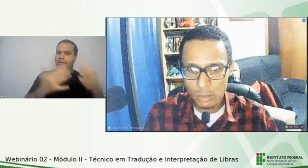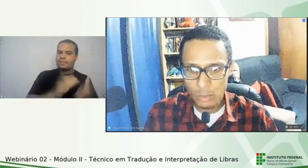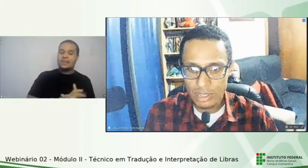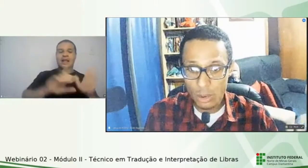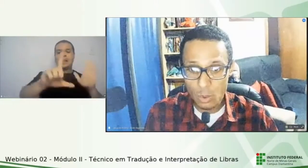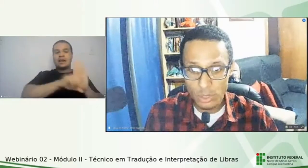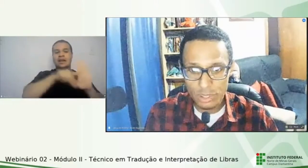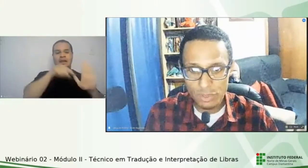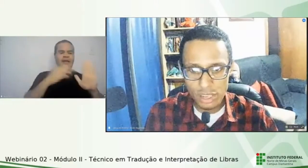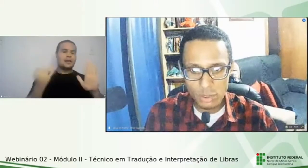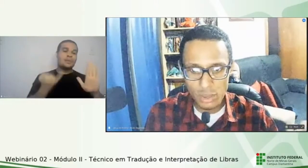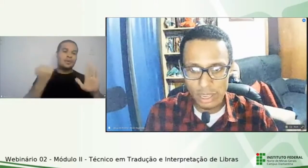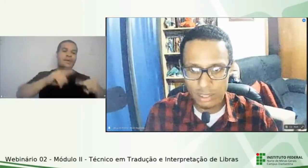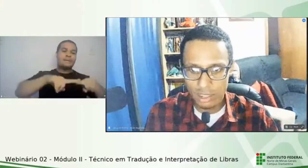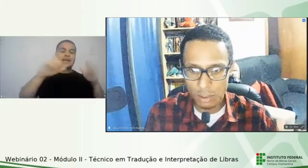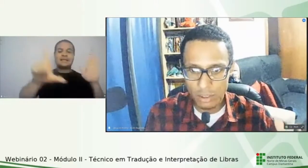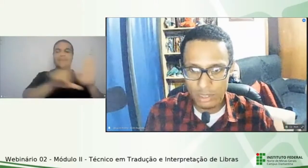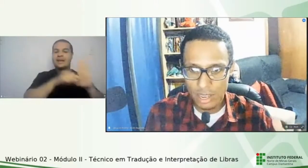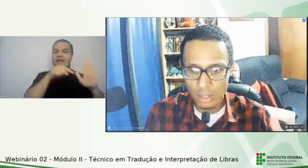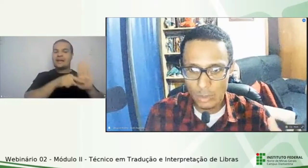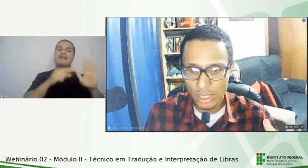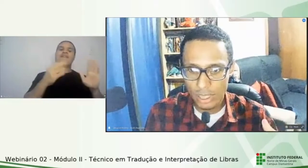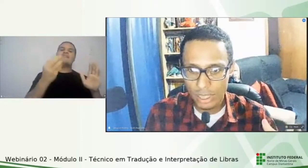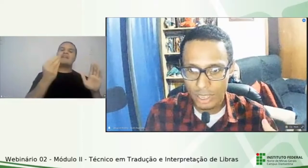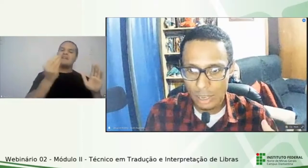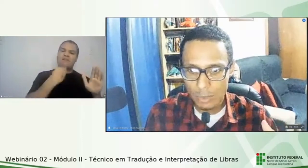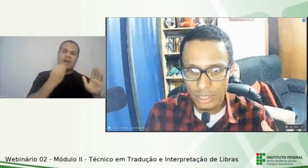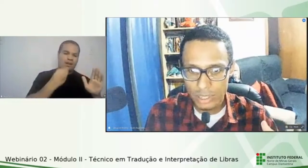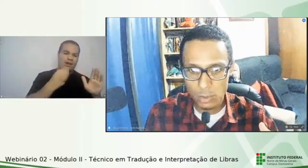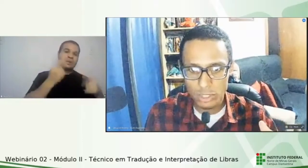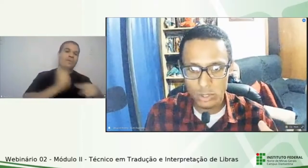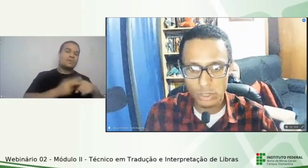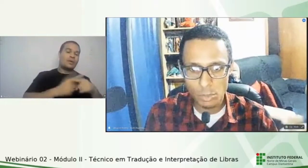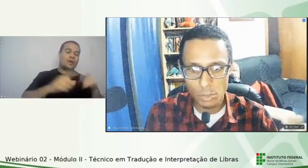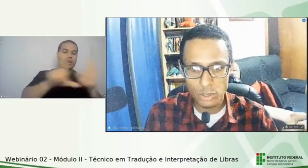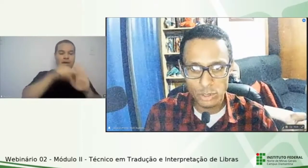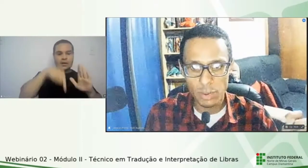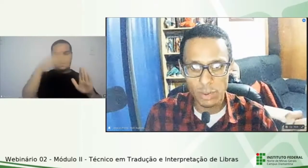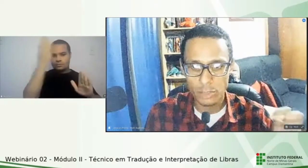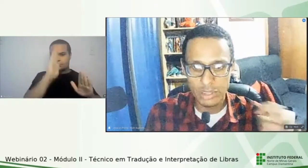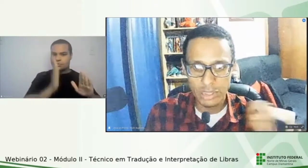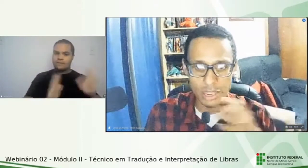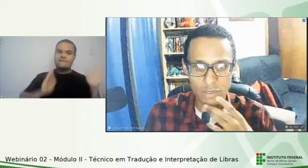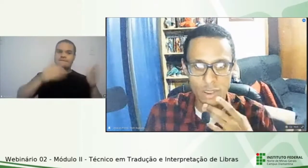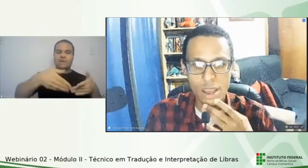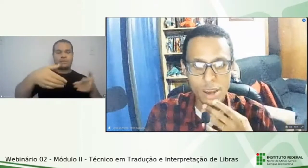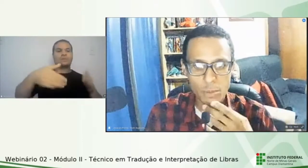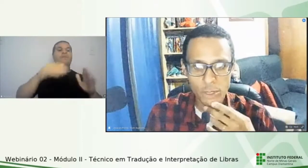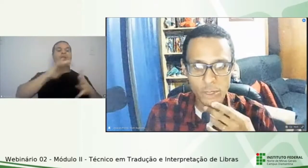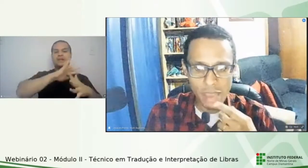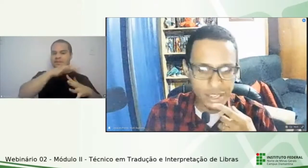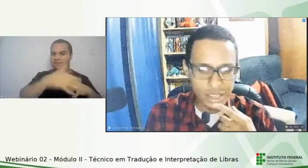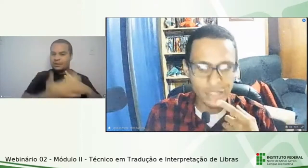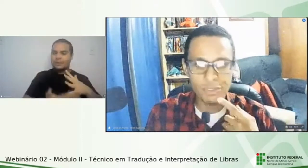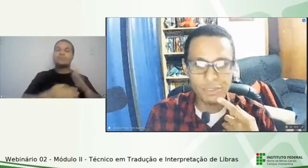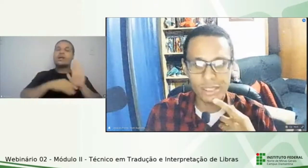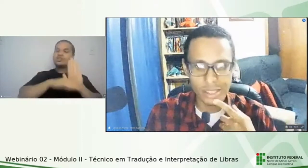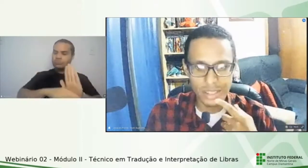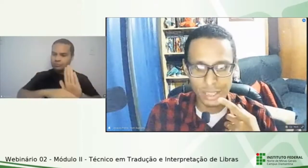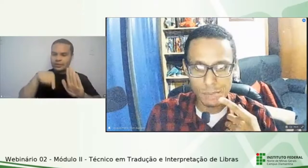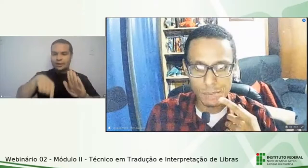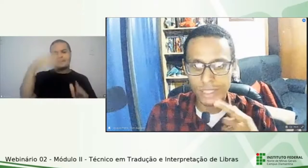ainda deixa muitas lacunas, visto que a legislação brasileira, no que tange a Libras, tem muitas contribuições para nós brasileiros. Muito bem,